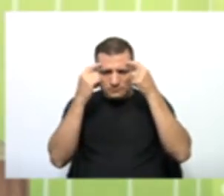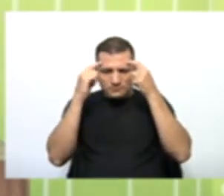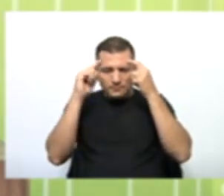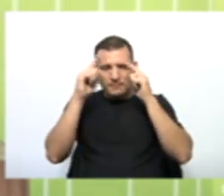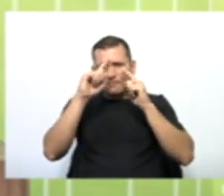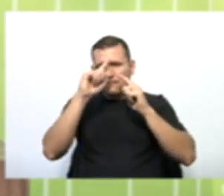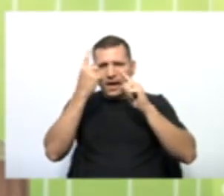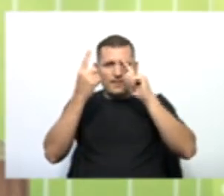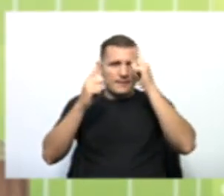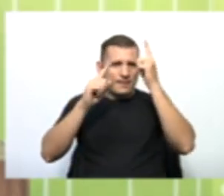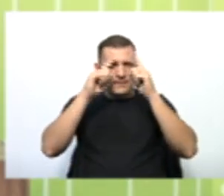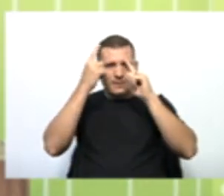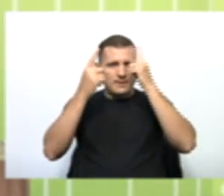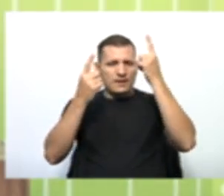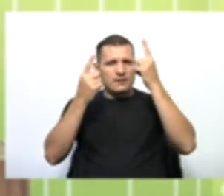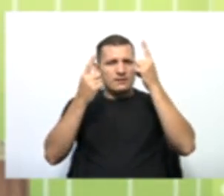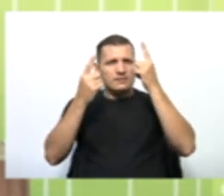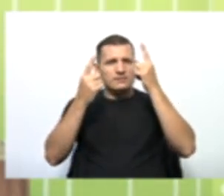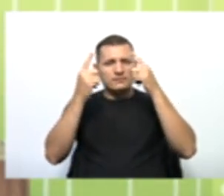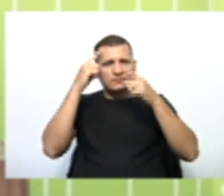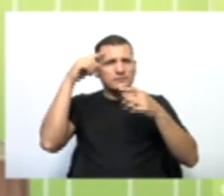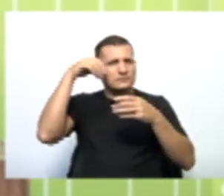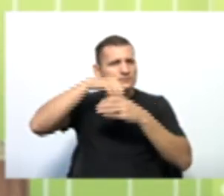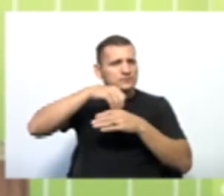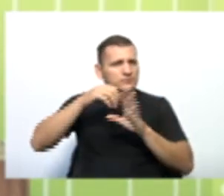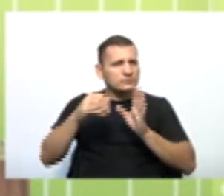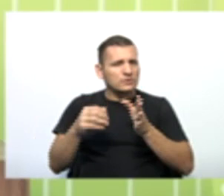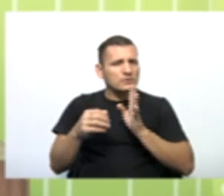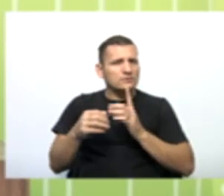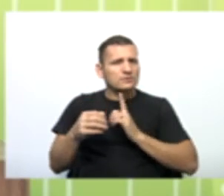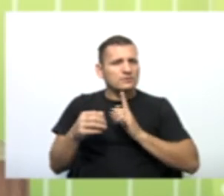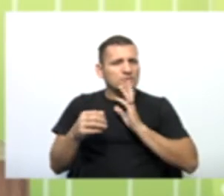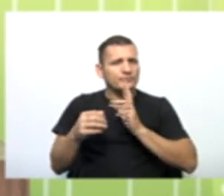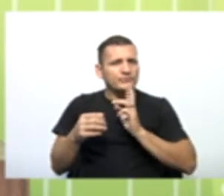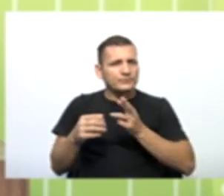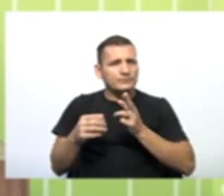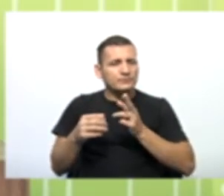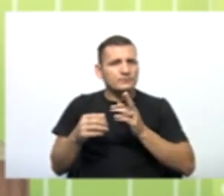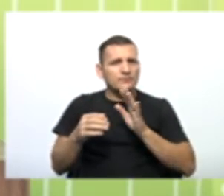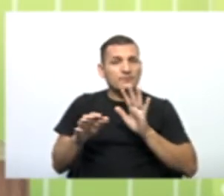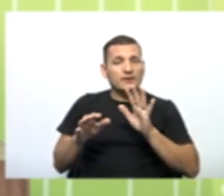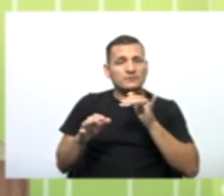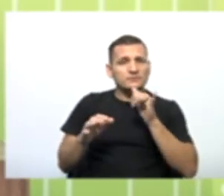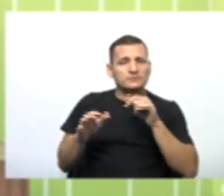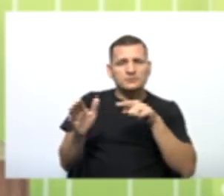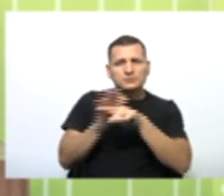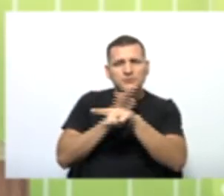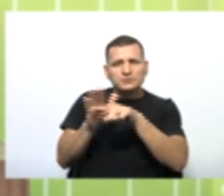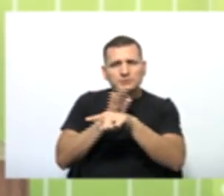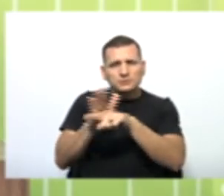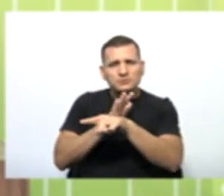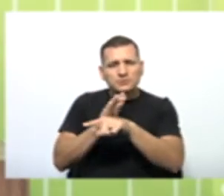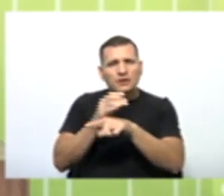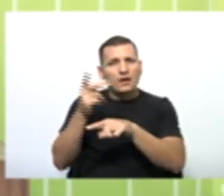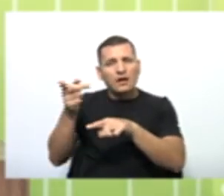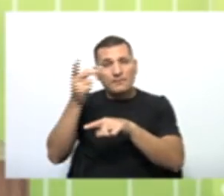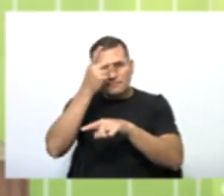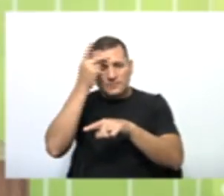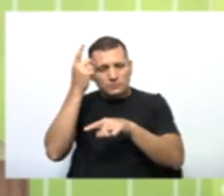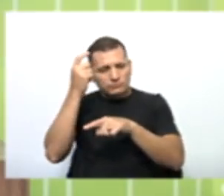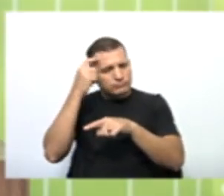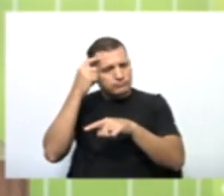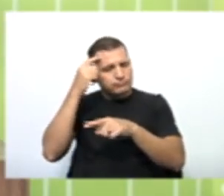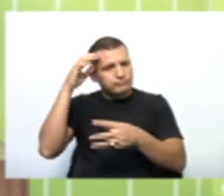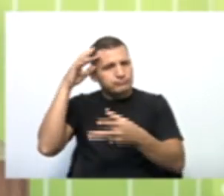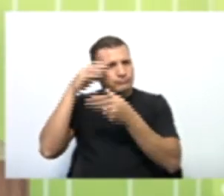já tinha a resposta lá na cabeça dela e fazendo várias perguntas, Sócrates fazia a pessoa chegar a uma conclusão,